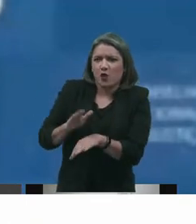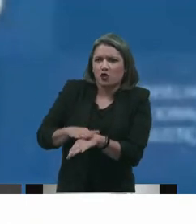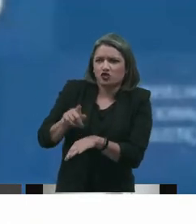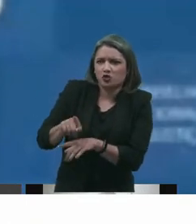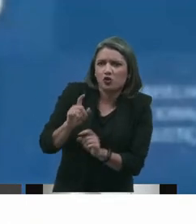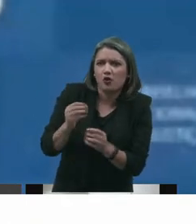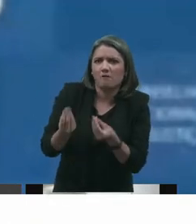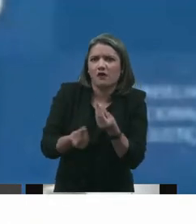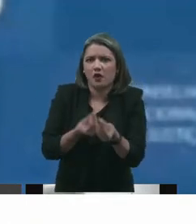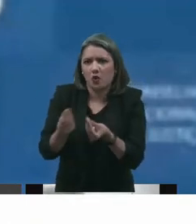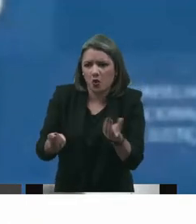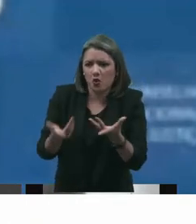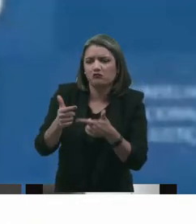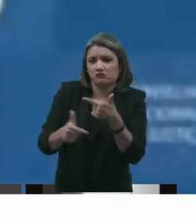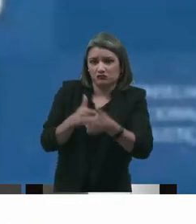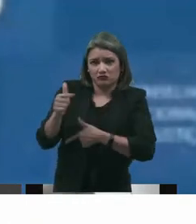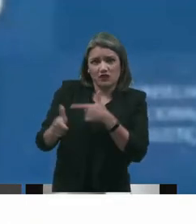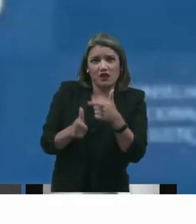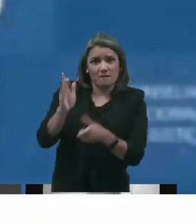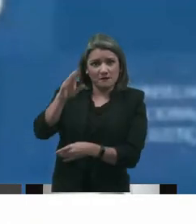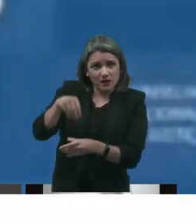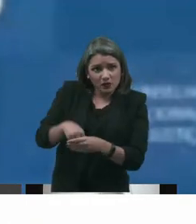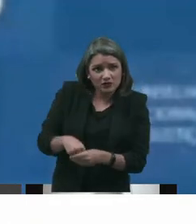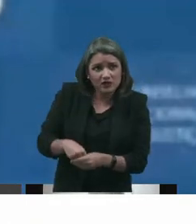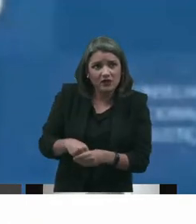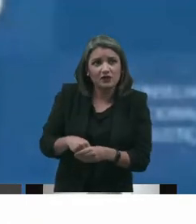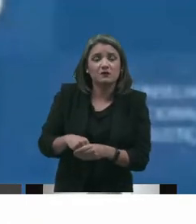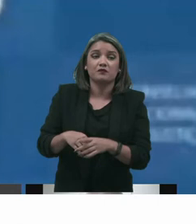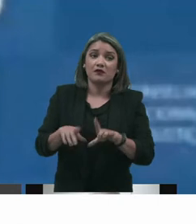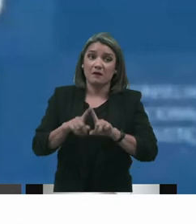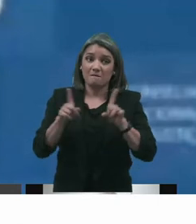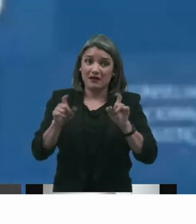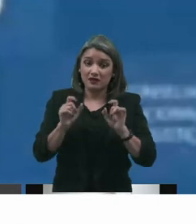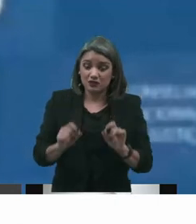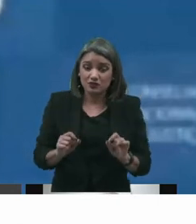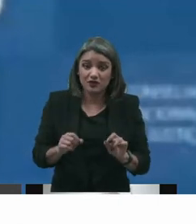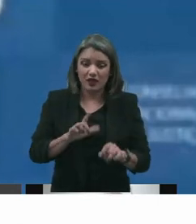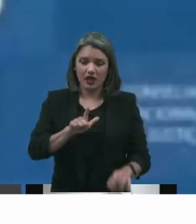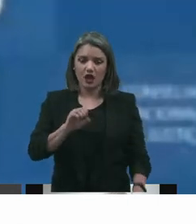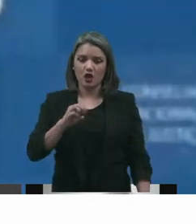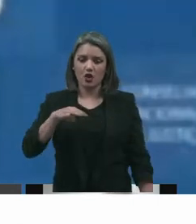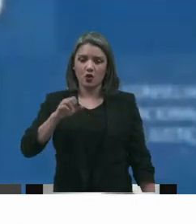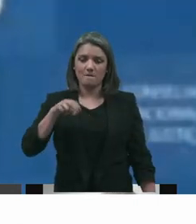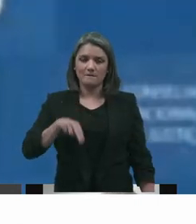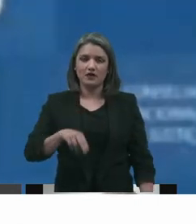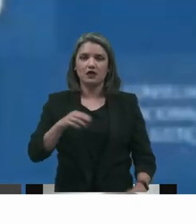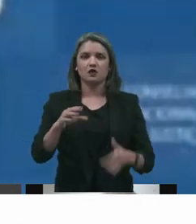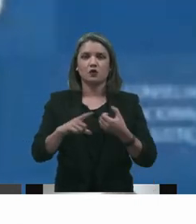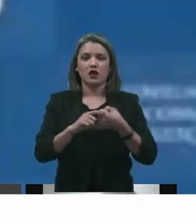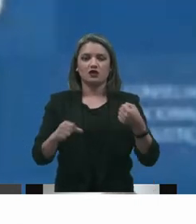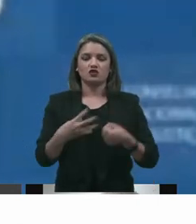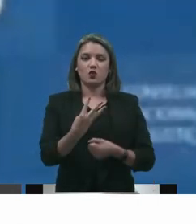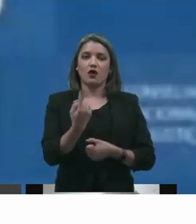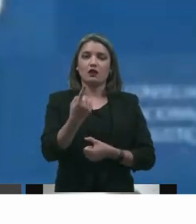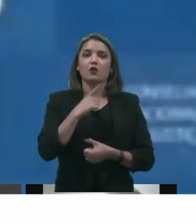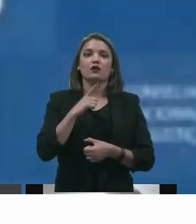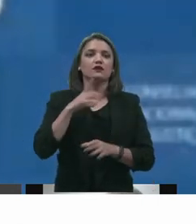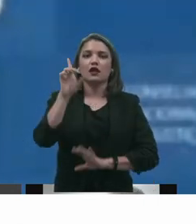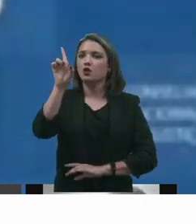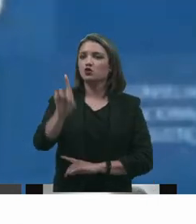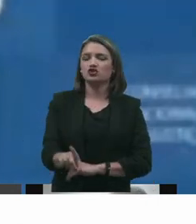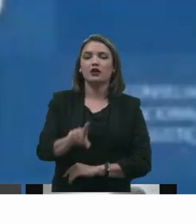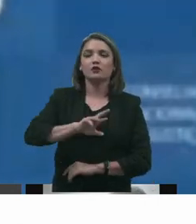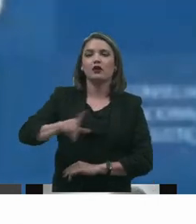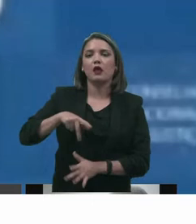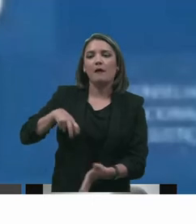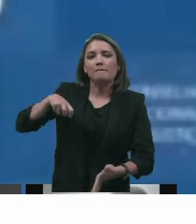do exercício do Ministério Jurisdicional, sendo certo, ademais, que a própria Lomance, o artigo 41, lhes garante o direito de não serem punidos